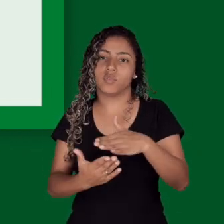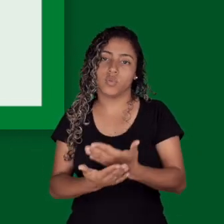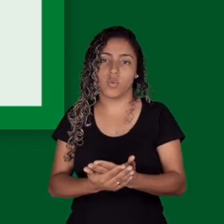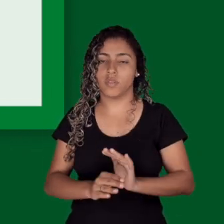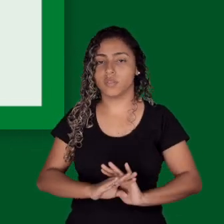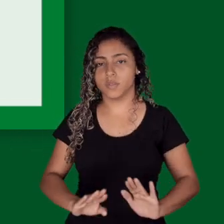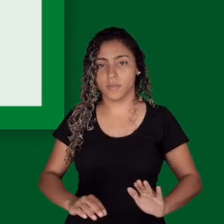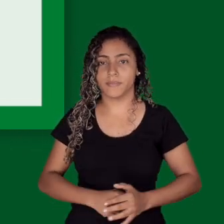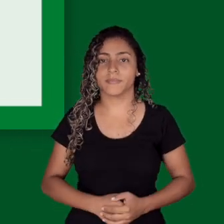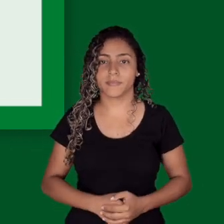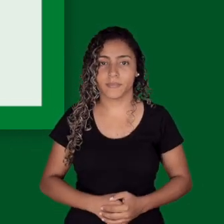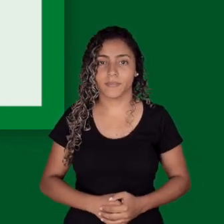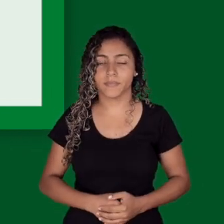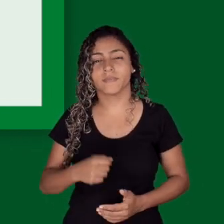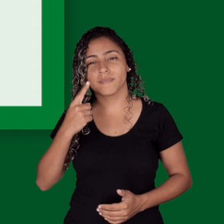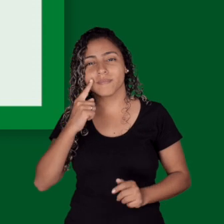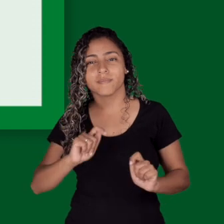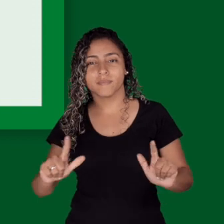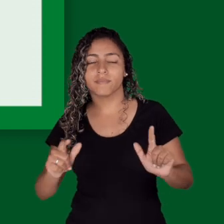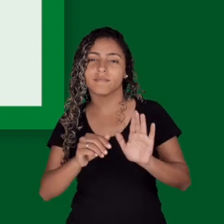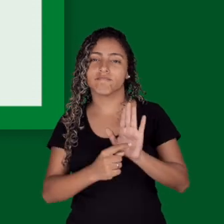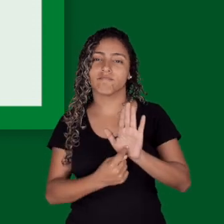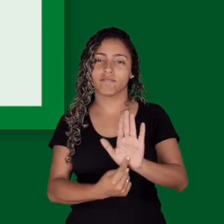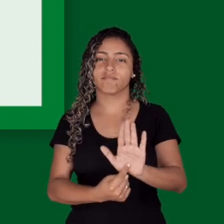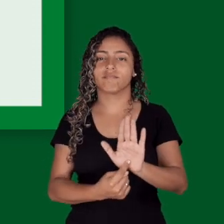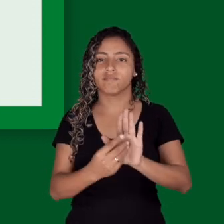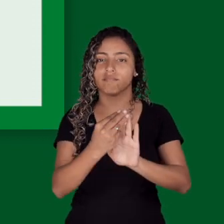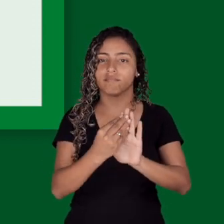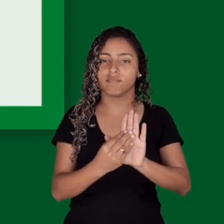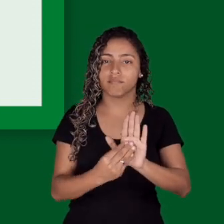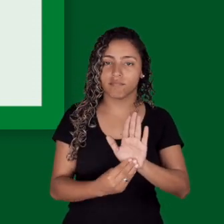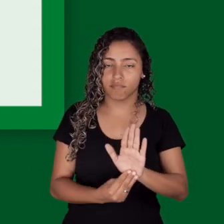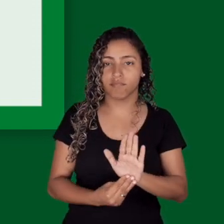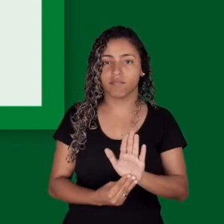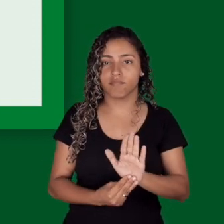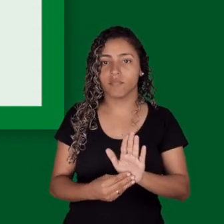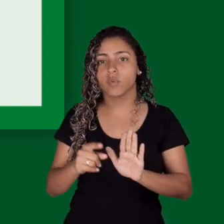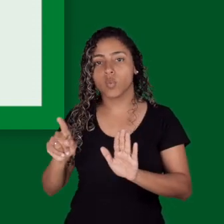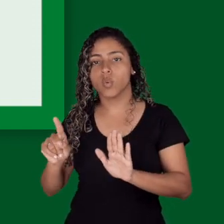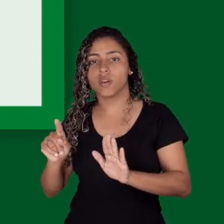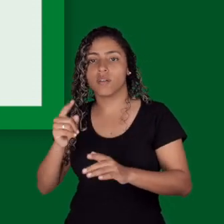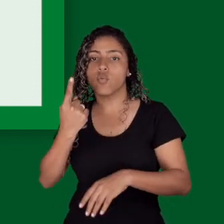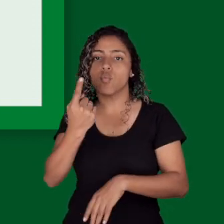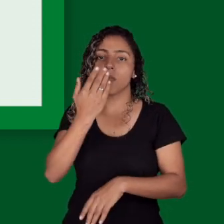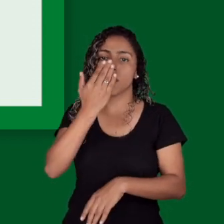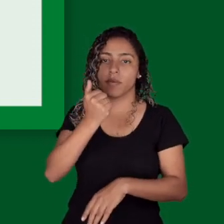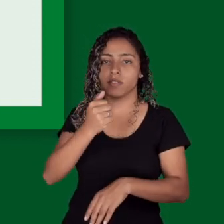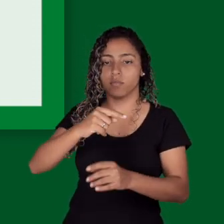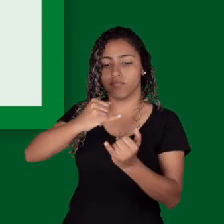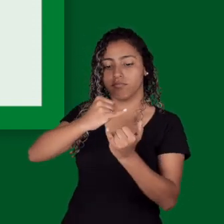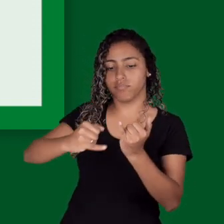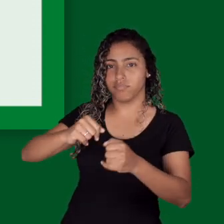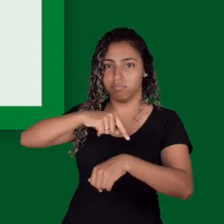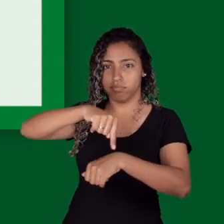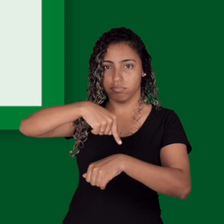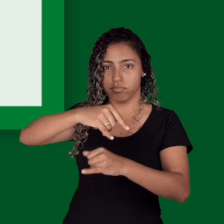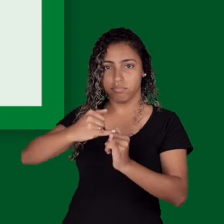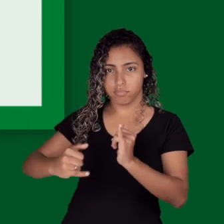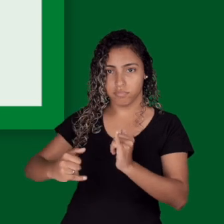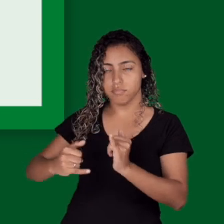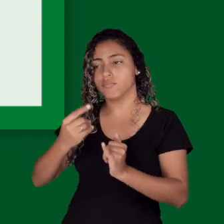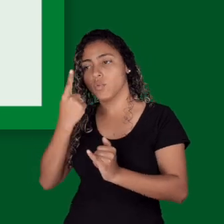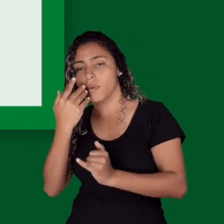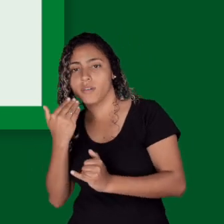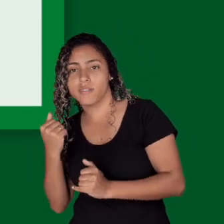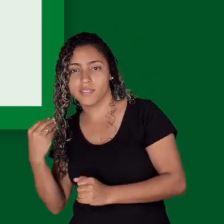de um cardápio da Secretaria de Educação de uma refeição por turno. Então, se vocês verem, o cardápio ele tem 4 refeições